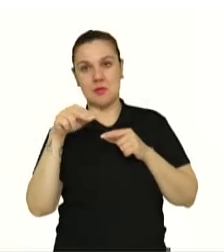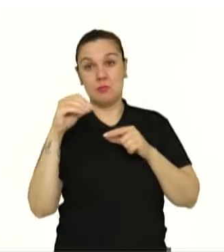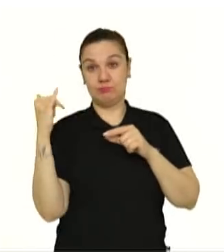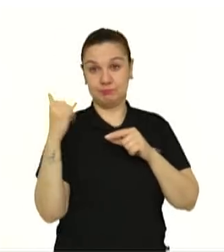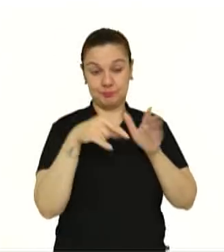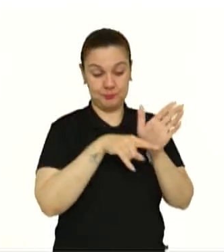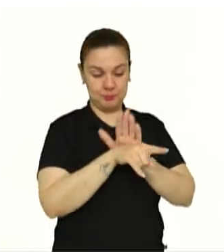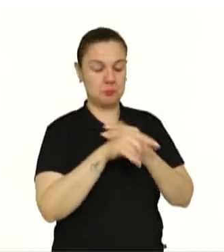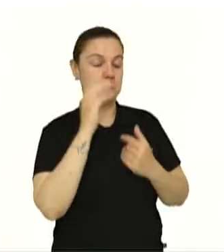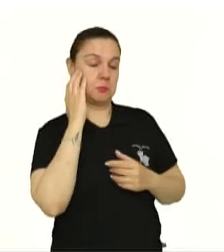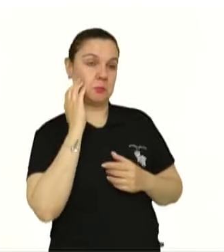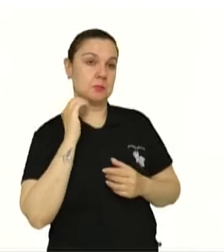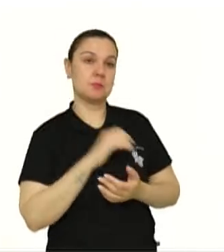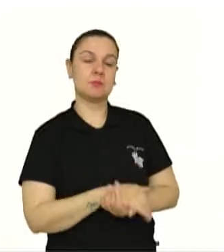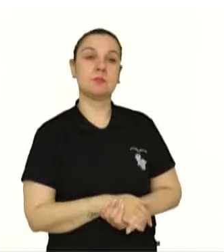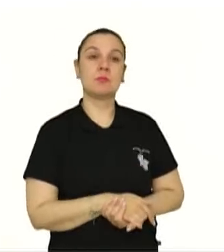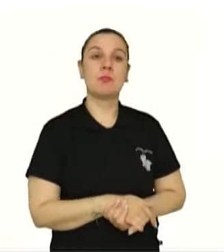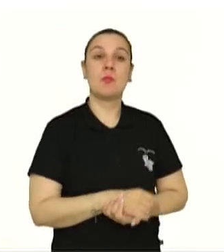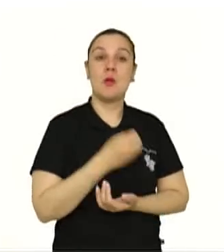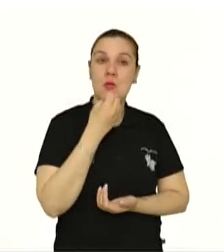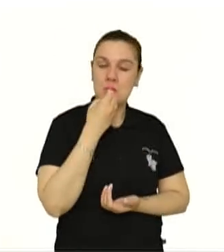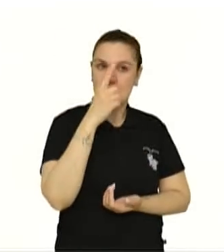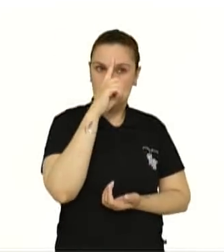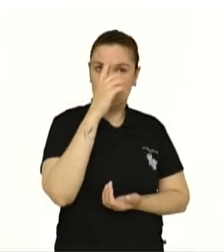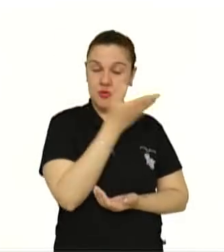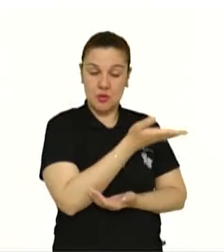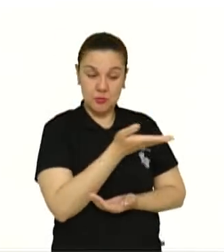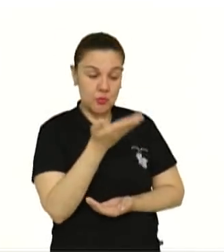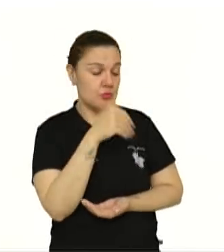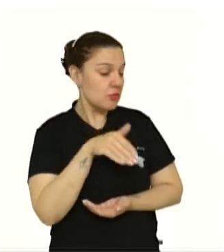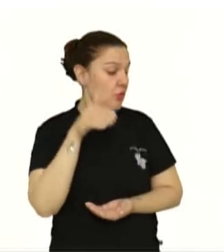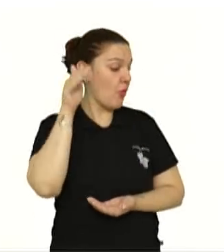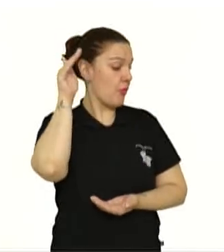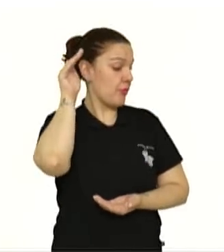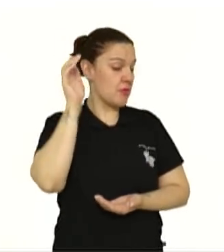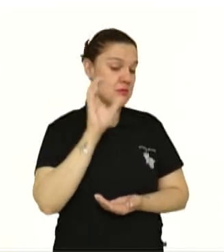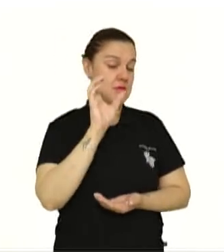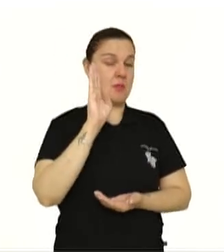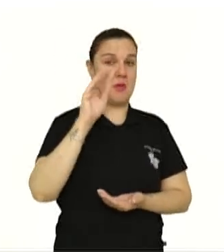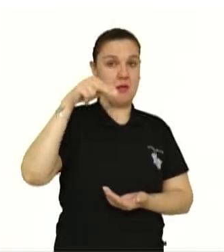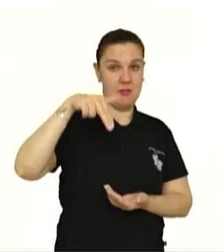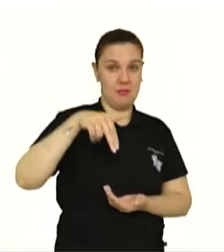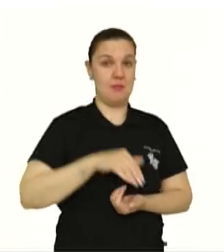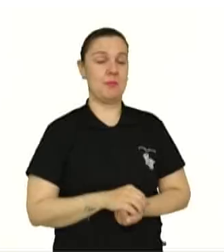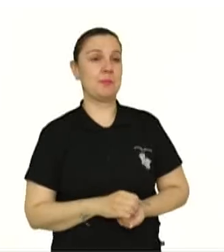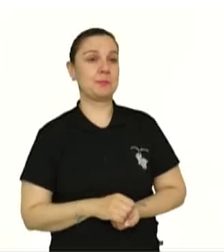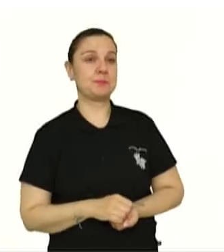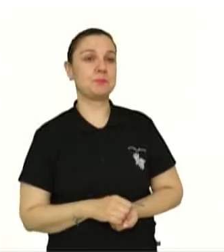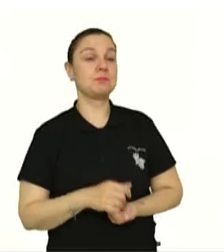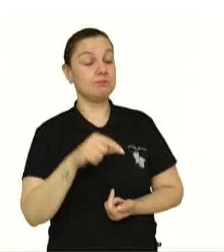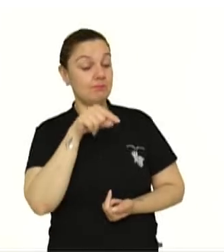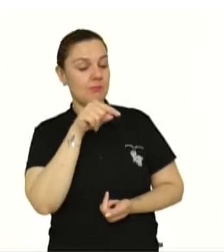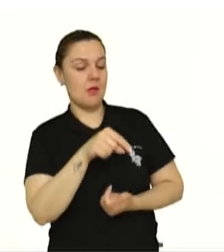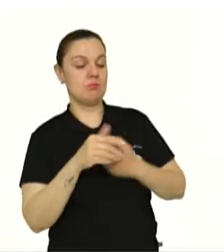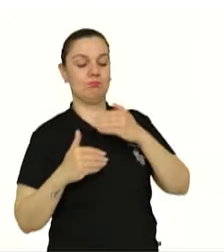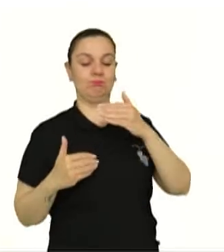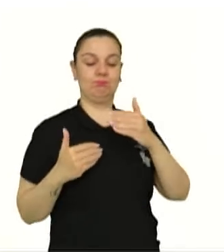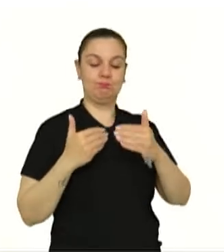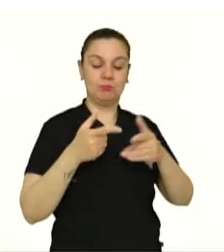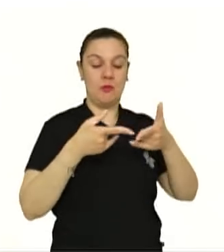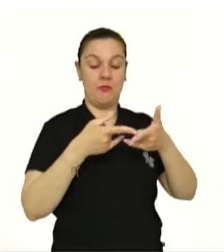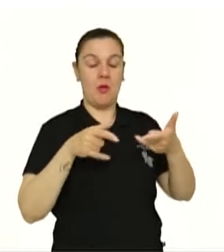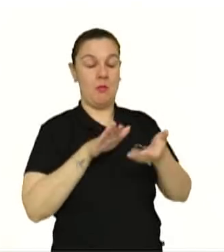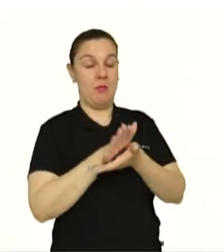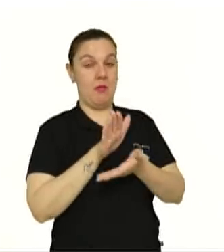nome completo. Bom dia, Luciano. Bom dia a todos os ouvintes da CBN. Esse processo